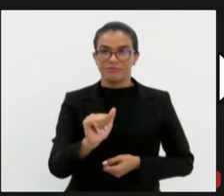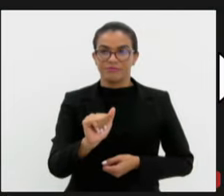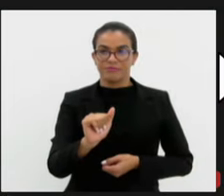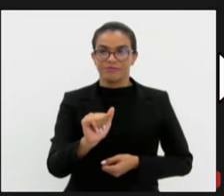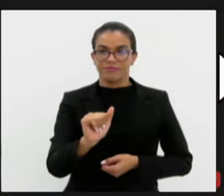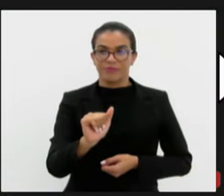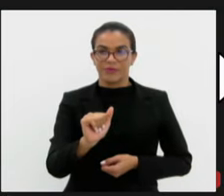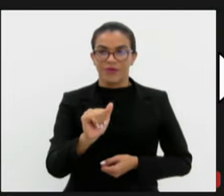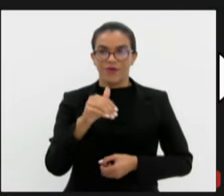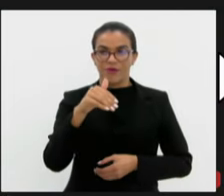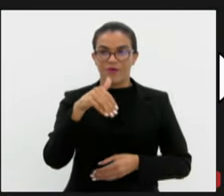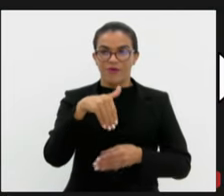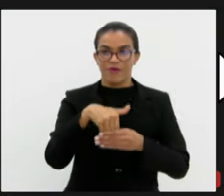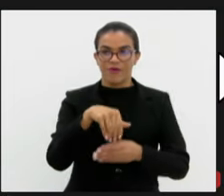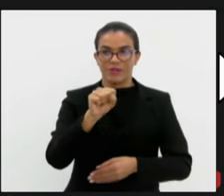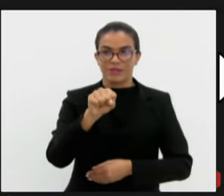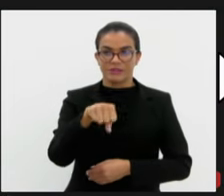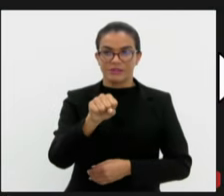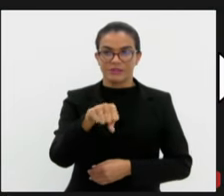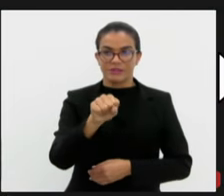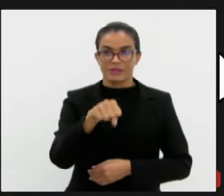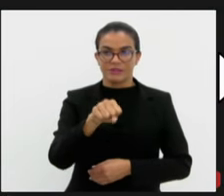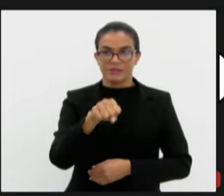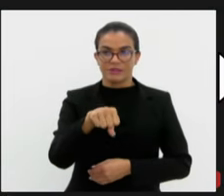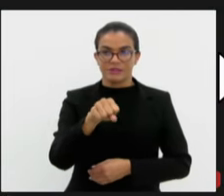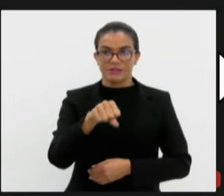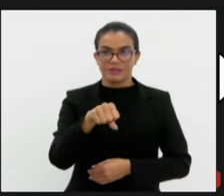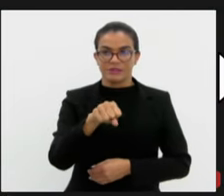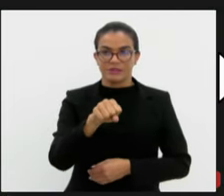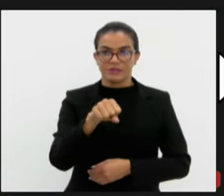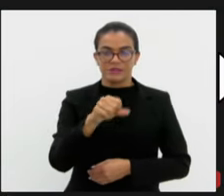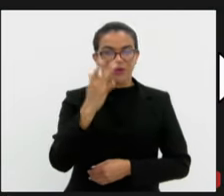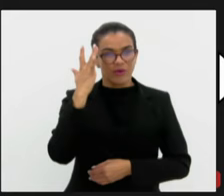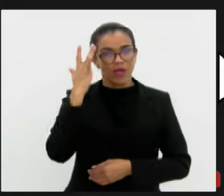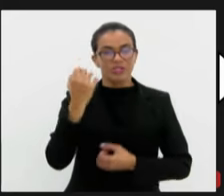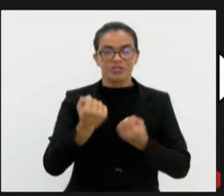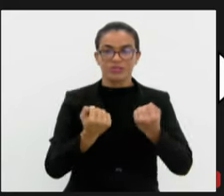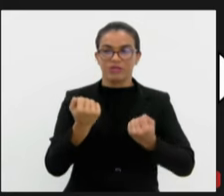Vota sim. Presidente. Fez sinal lá, está com som também. Acho que está no carro.